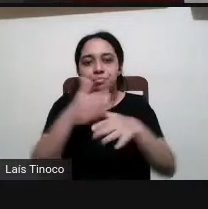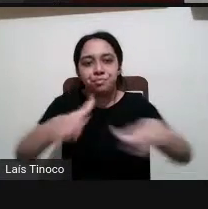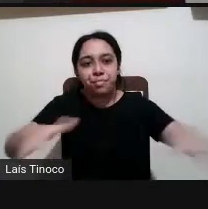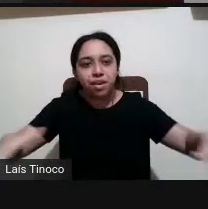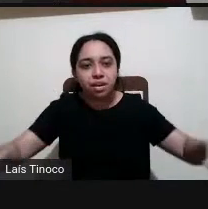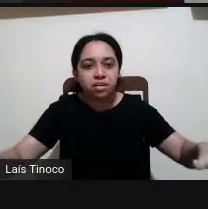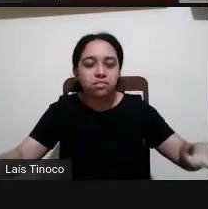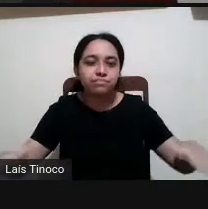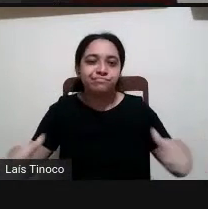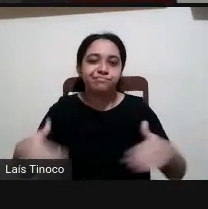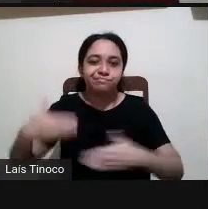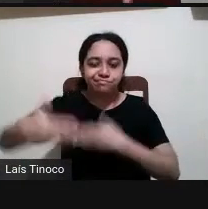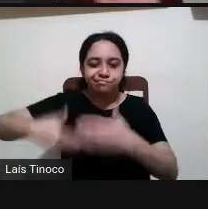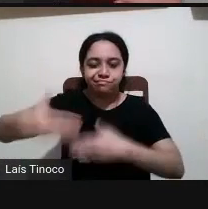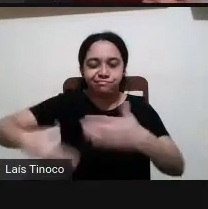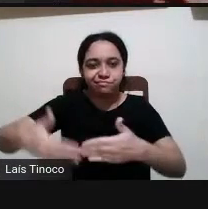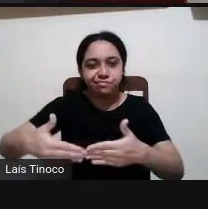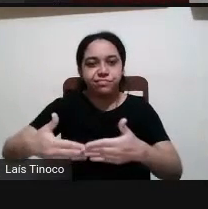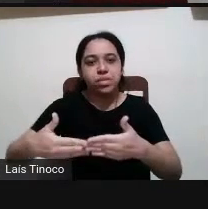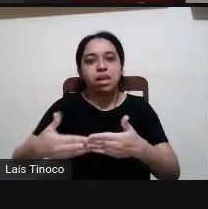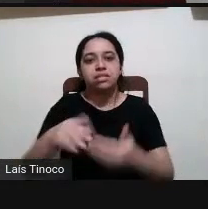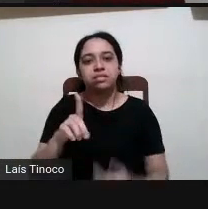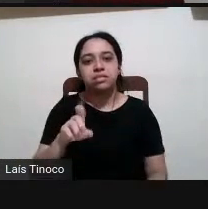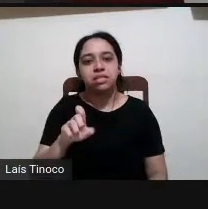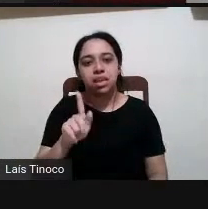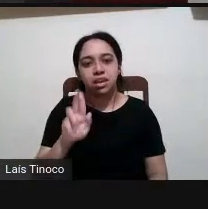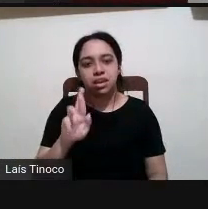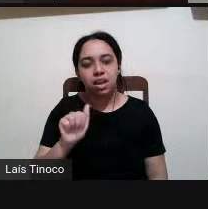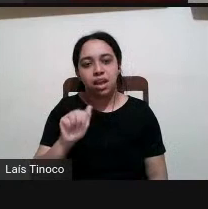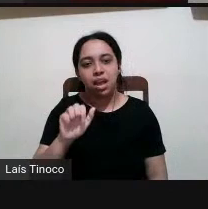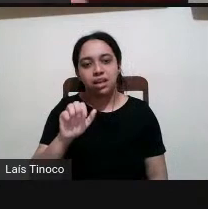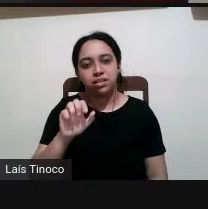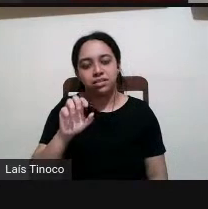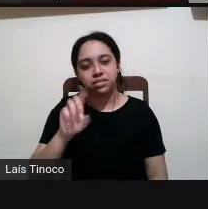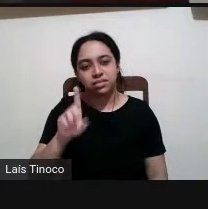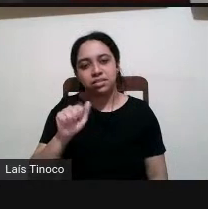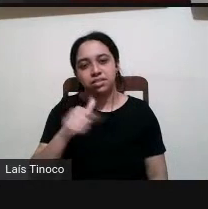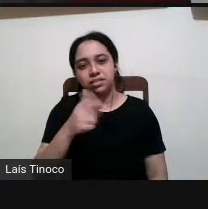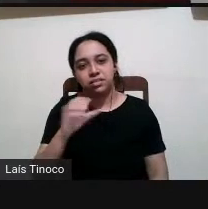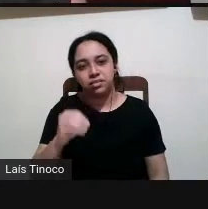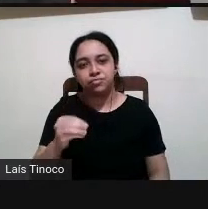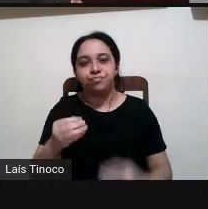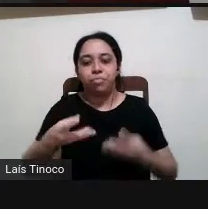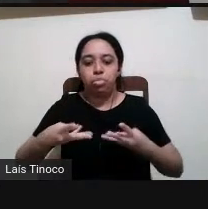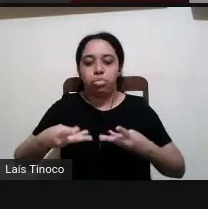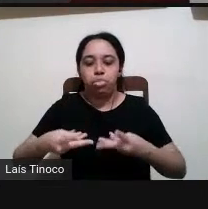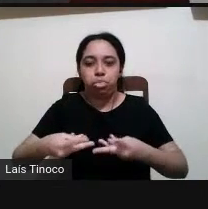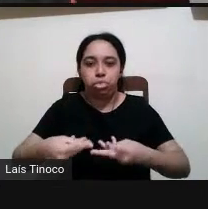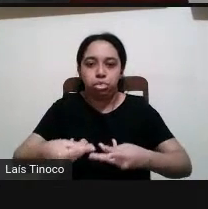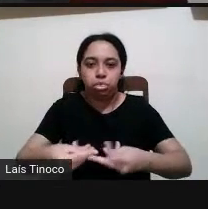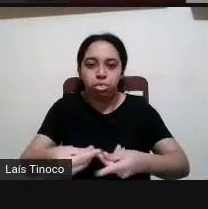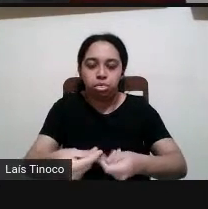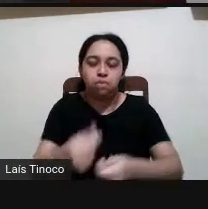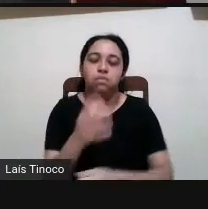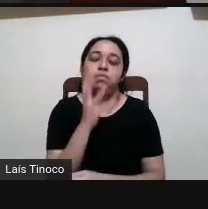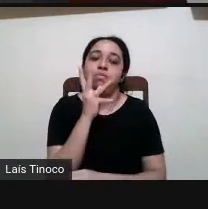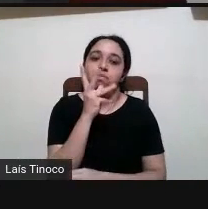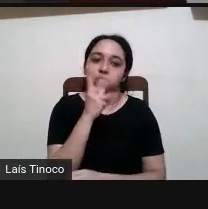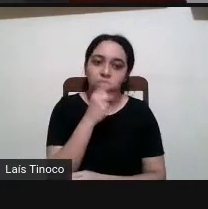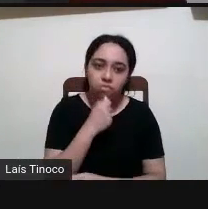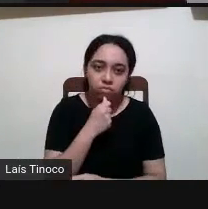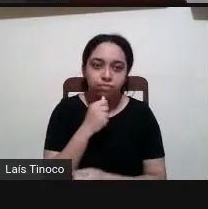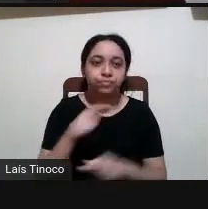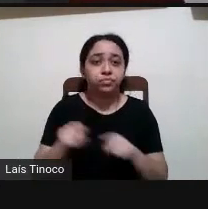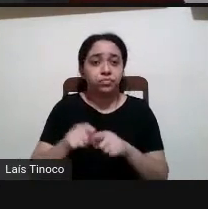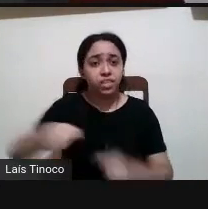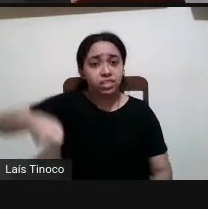de processos de degradação que vai liberar partículas ainda menores. Aqui à direita a gente consegue ver sacolas. As sacolas